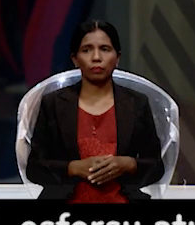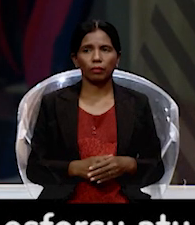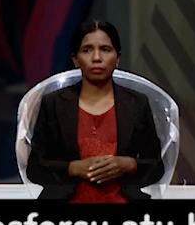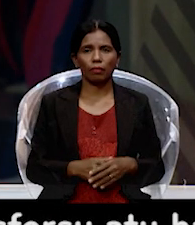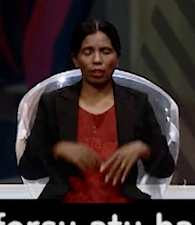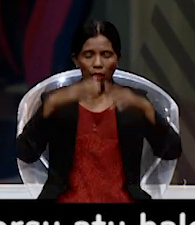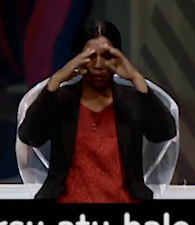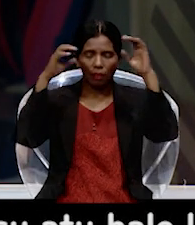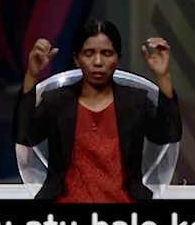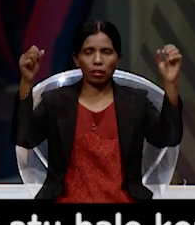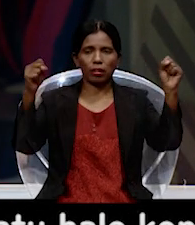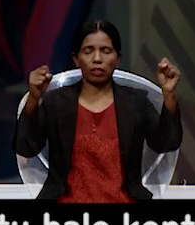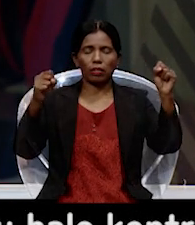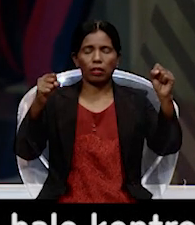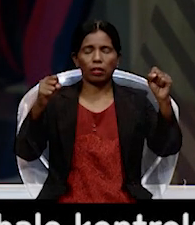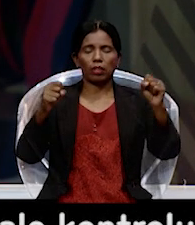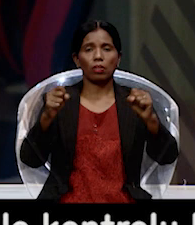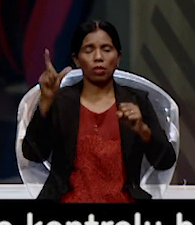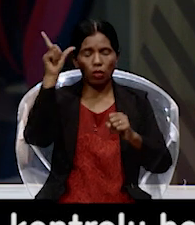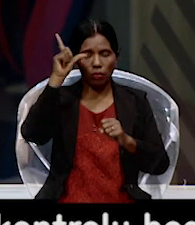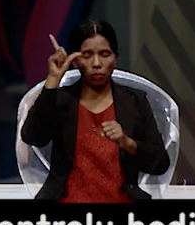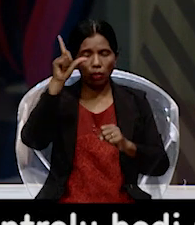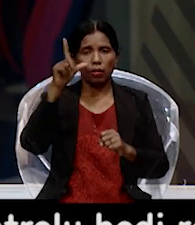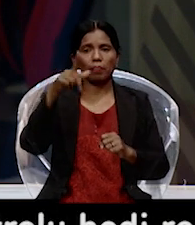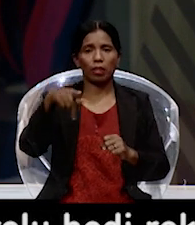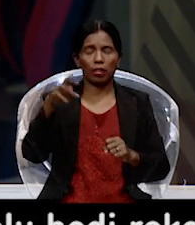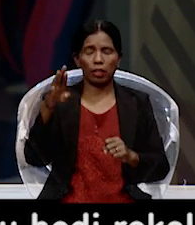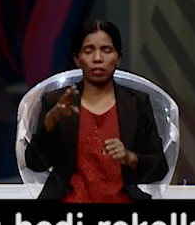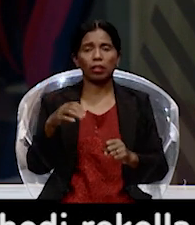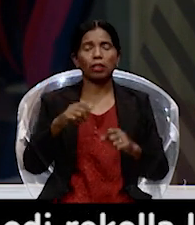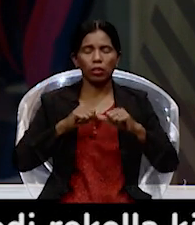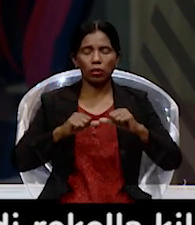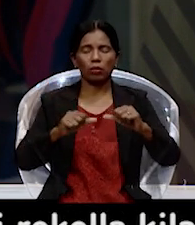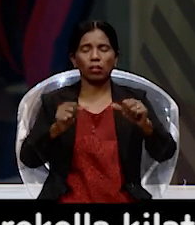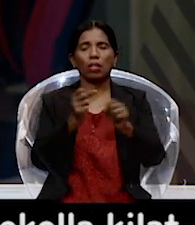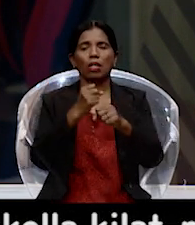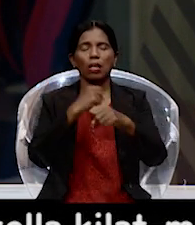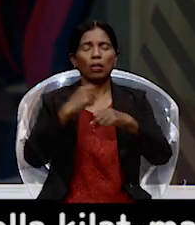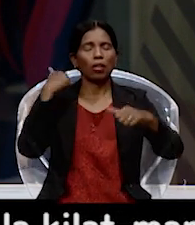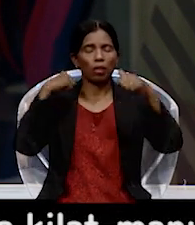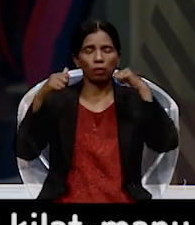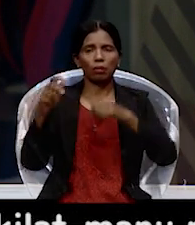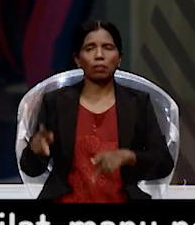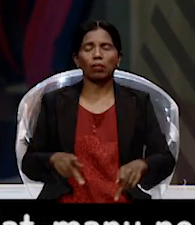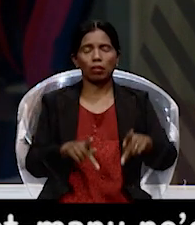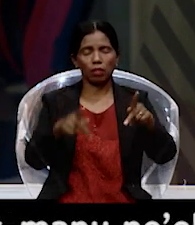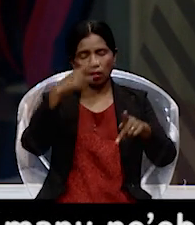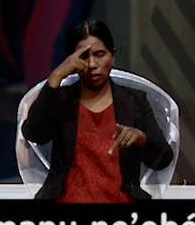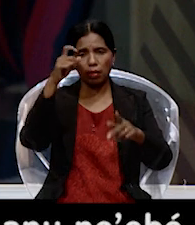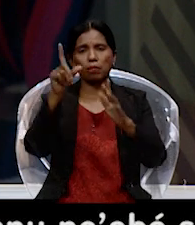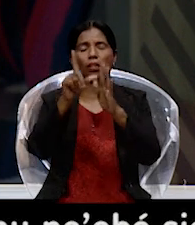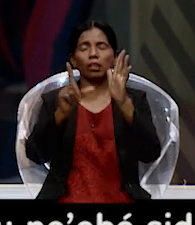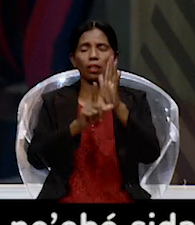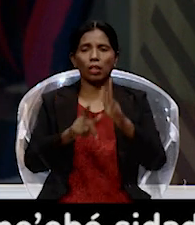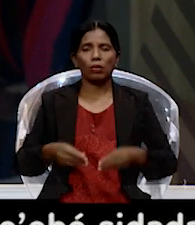Presidente da República Francisco Guterres luou hateteng nia se continua hala atividade público tamba lei fodalan.